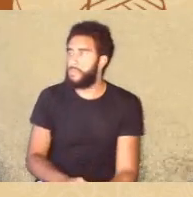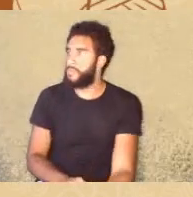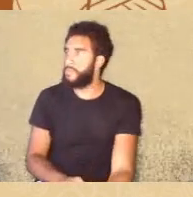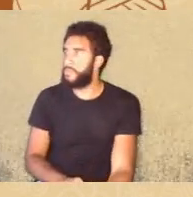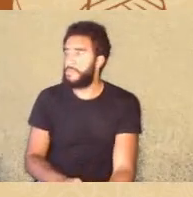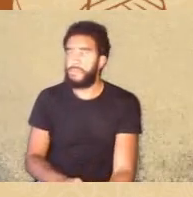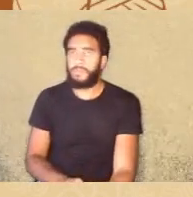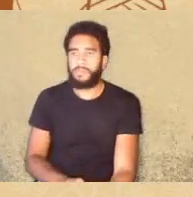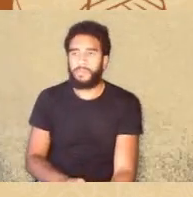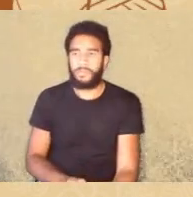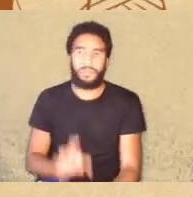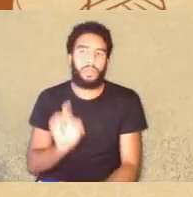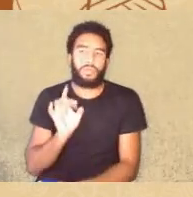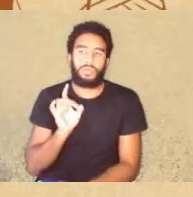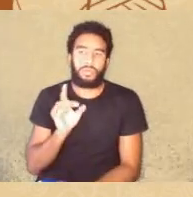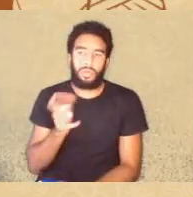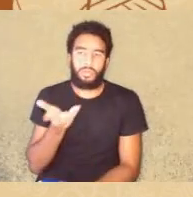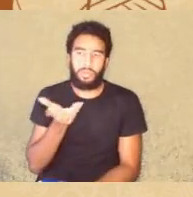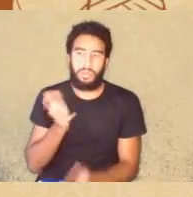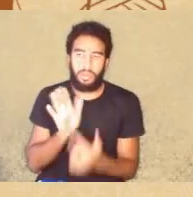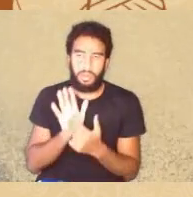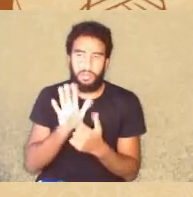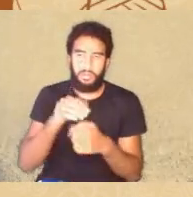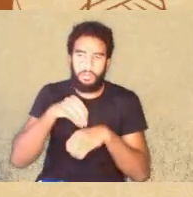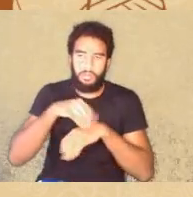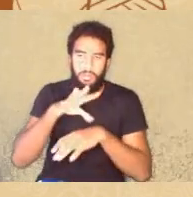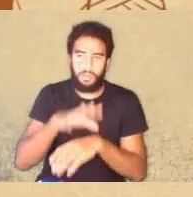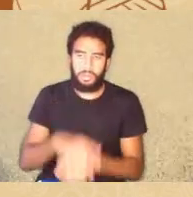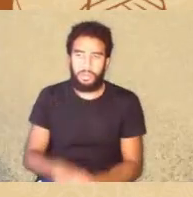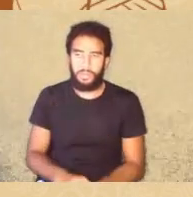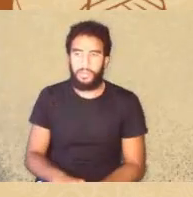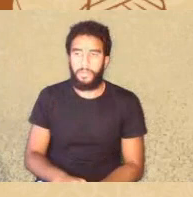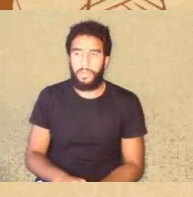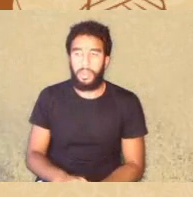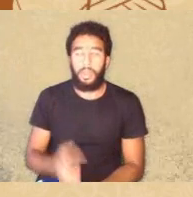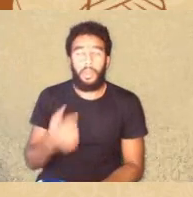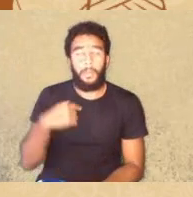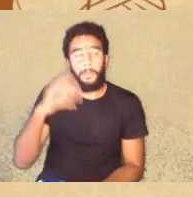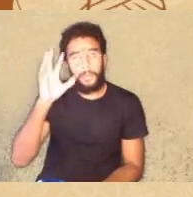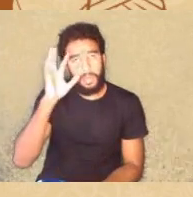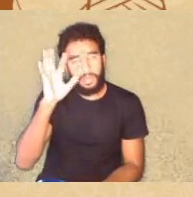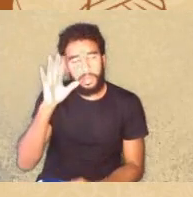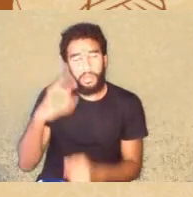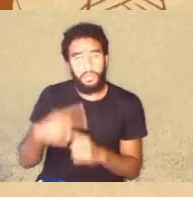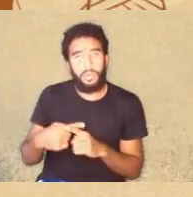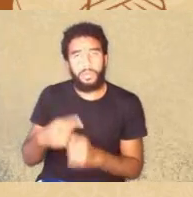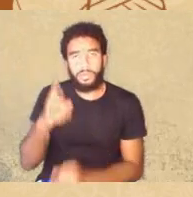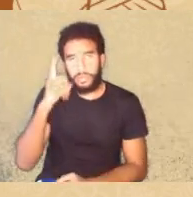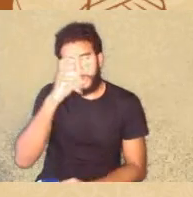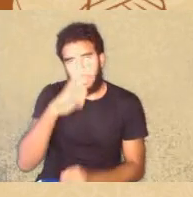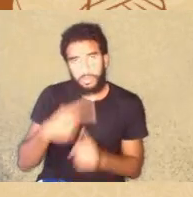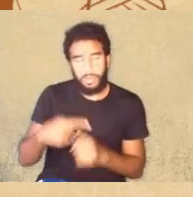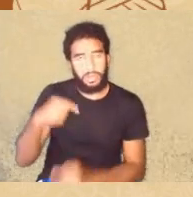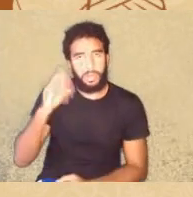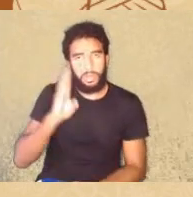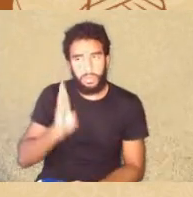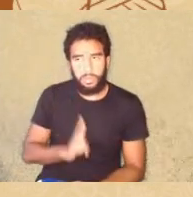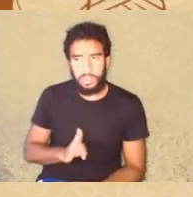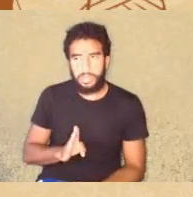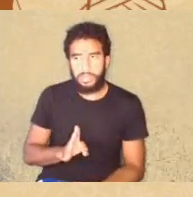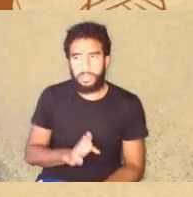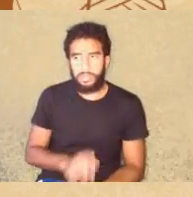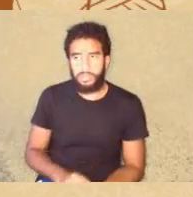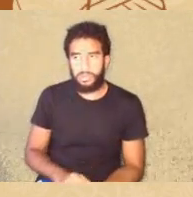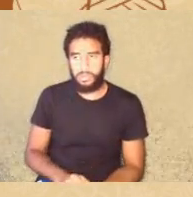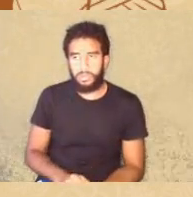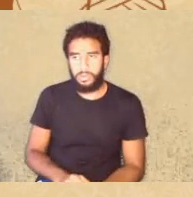Acho que é isso. O que eu queria pensar também, por que é tão difícil, né, no Brasil, algo que parecia tão...